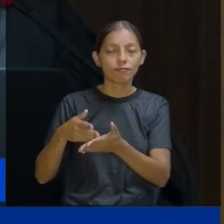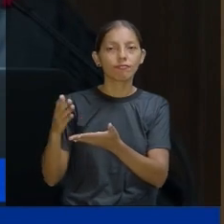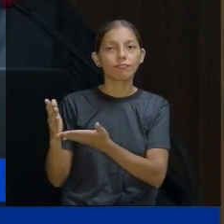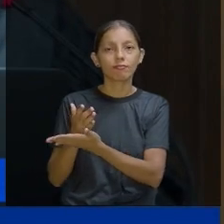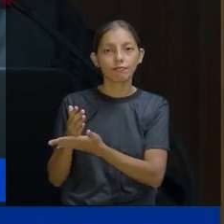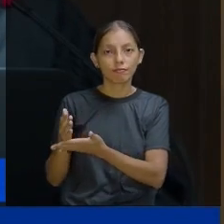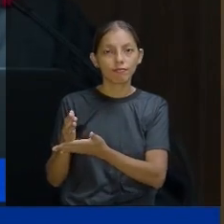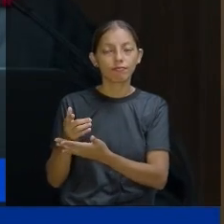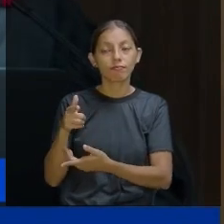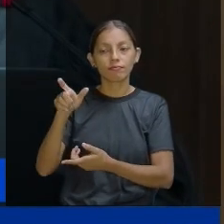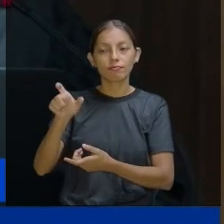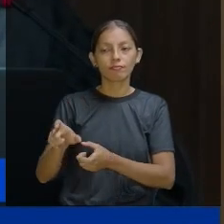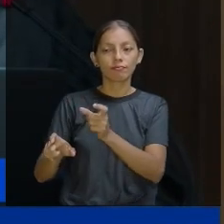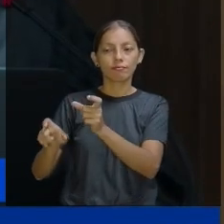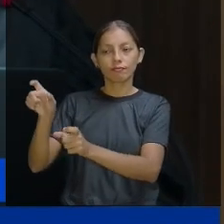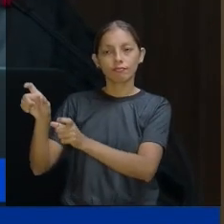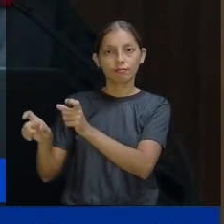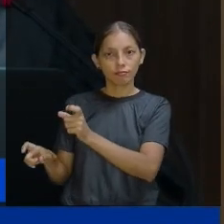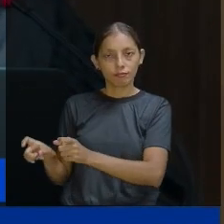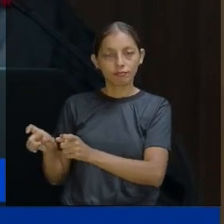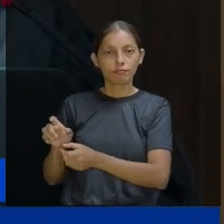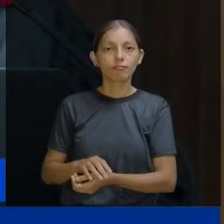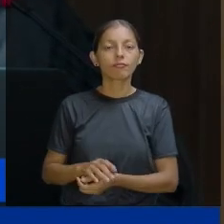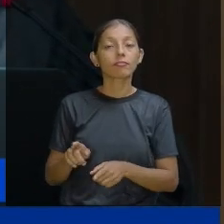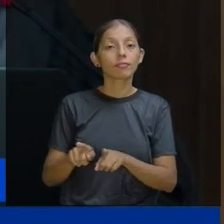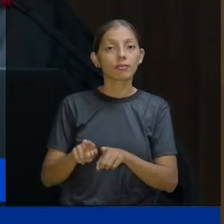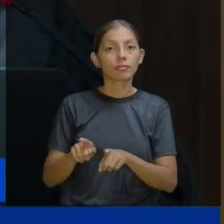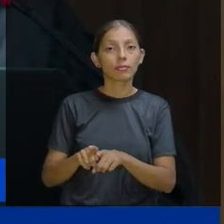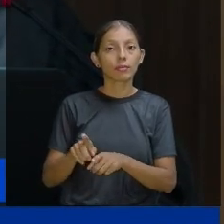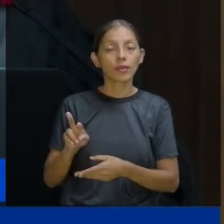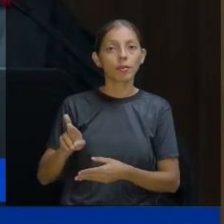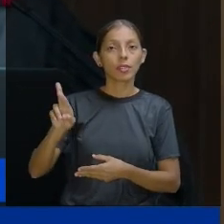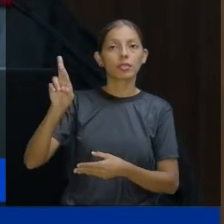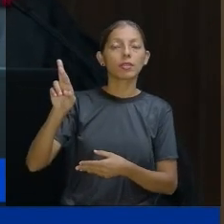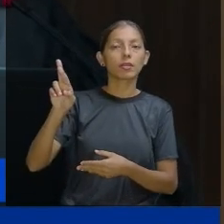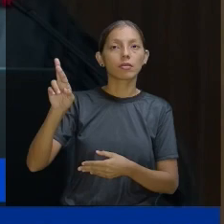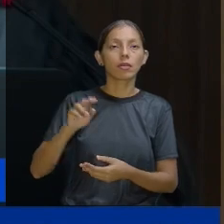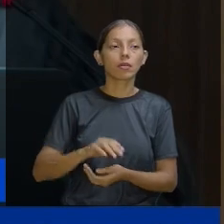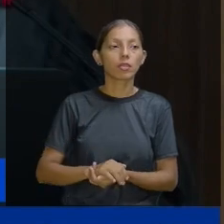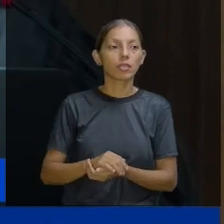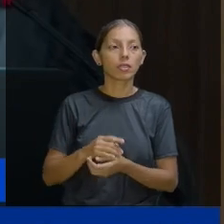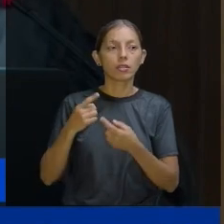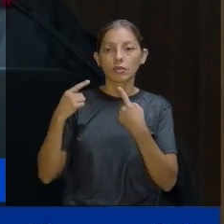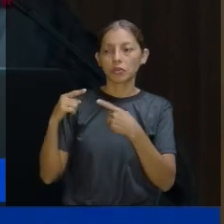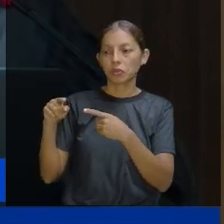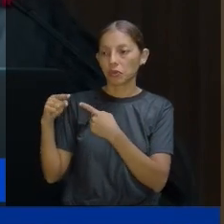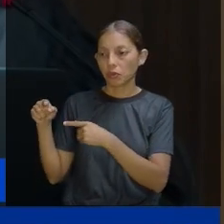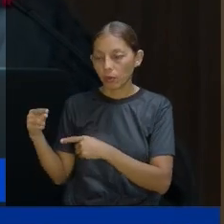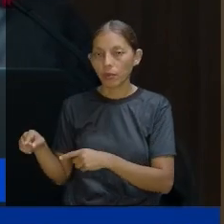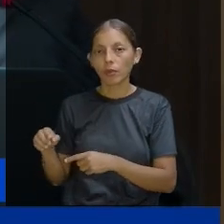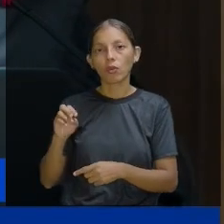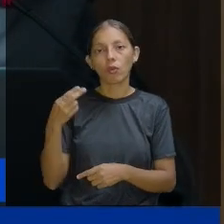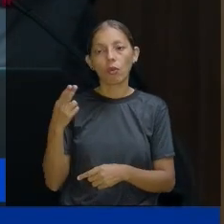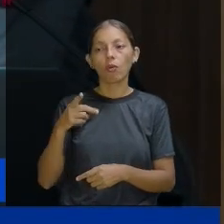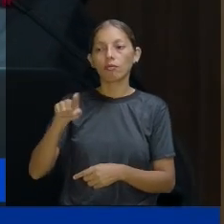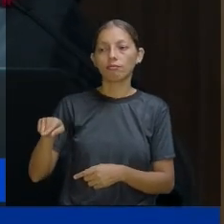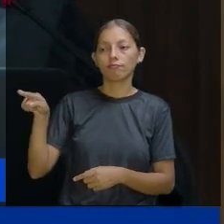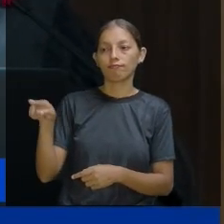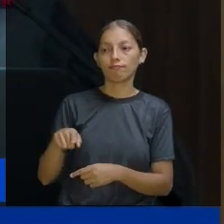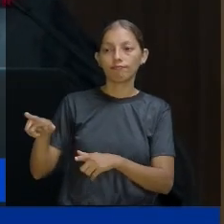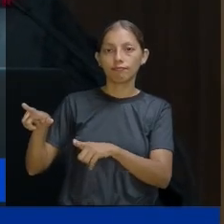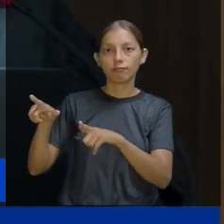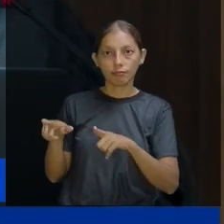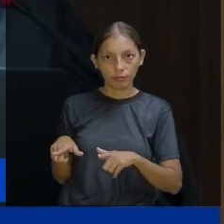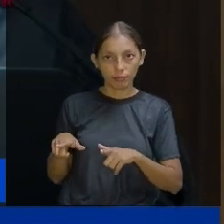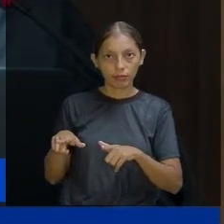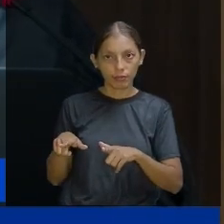dessas pessoas, as representações e reclamações que versem sobre cassação de registro ou diploma fundada no 30A